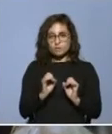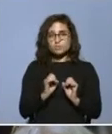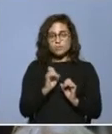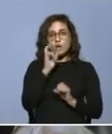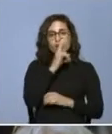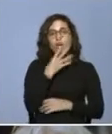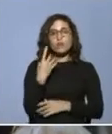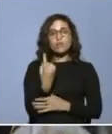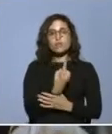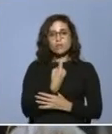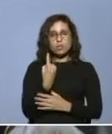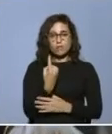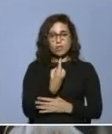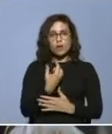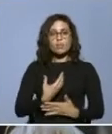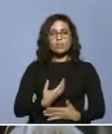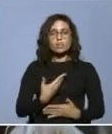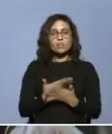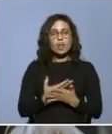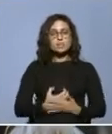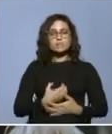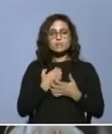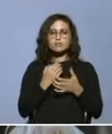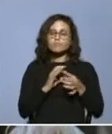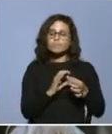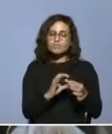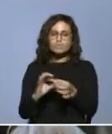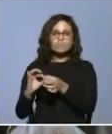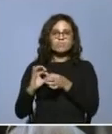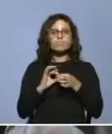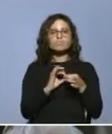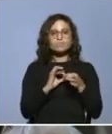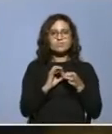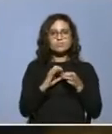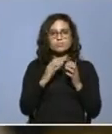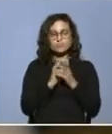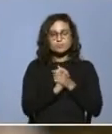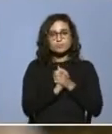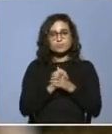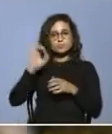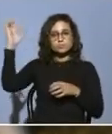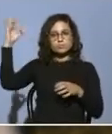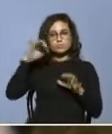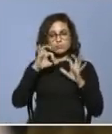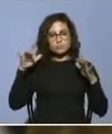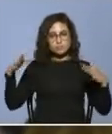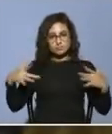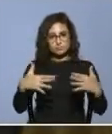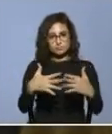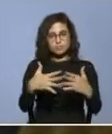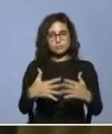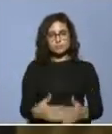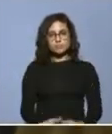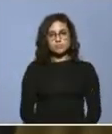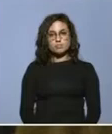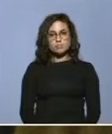sós, para que sintam fraternidade à sua volta, oremos. Iluminai, Senhor, a terra inteira.